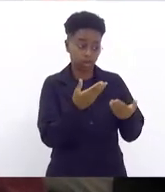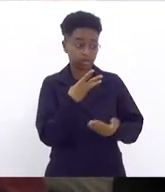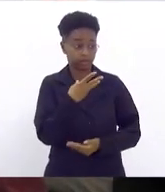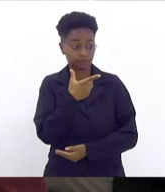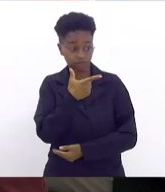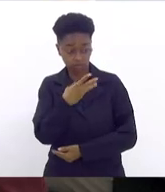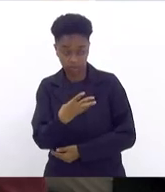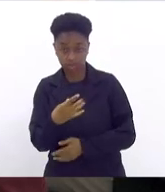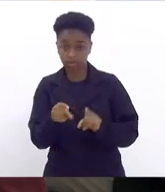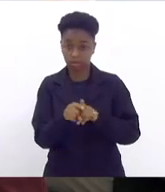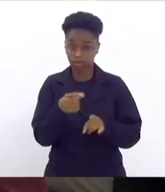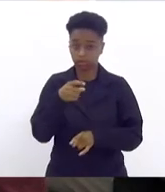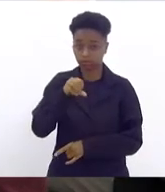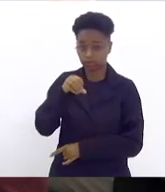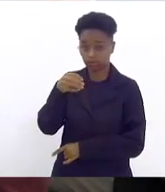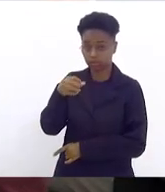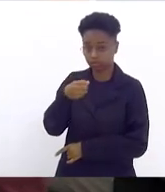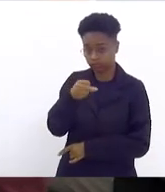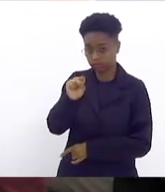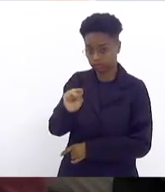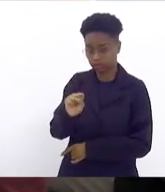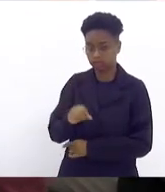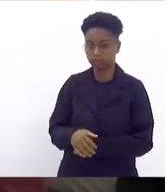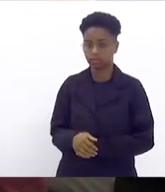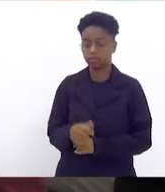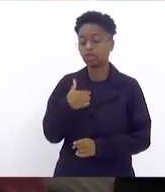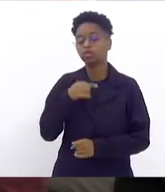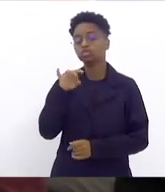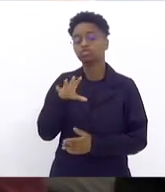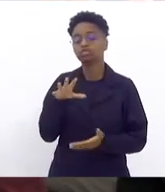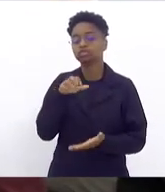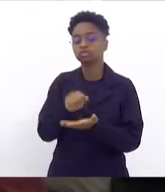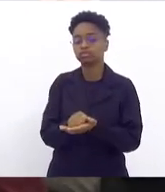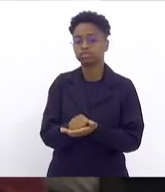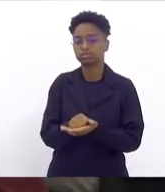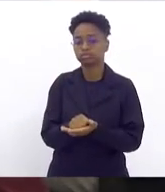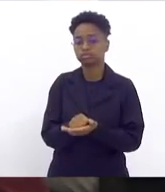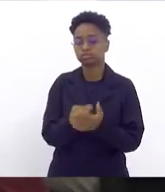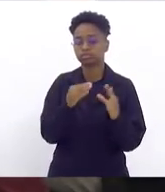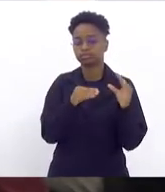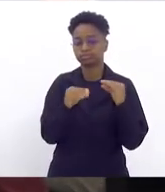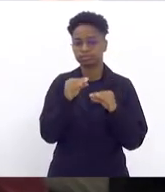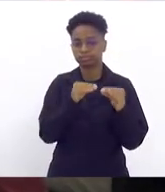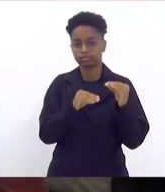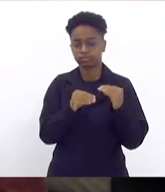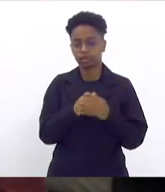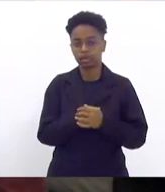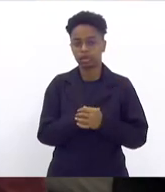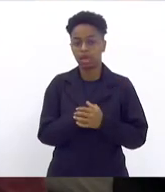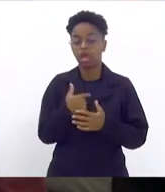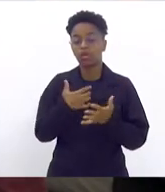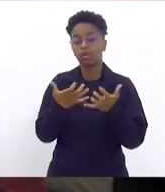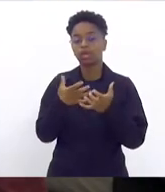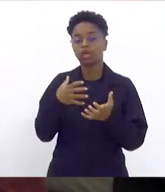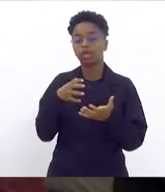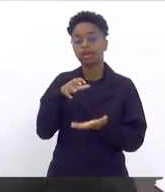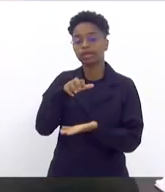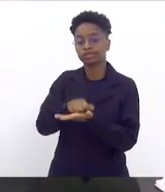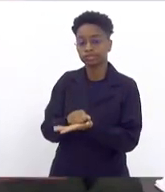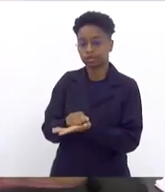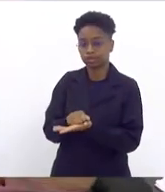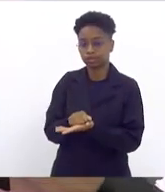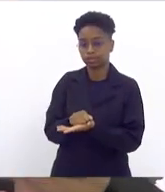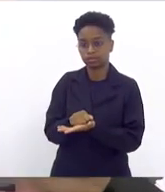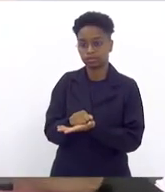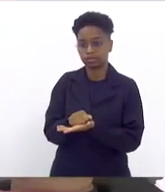94. Regulamento. É só 98. Eu quis registrar a questão da presença quando do... Quando ele diz que o amor está no ar, é isso. Eu quis registrar a questão da